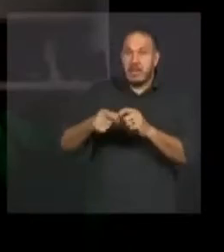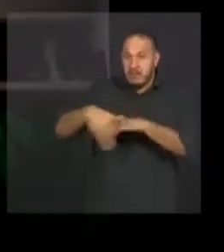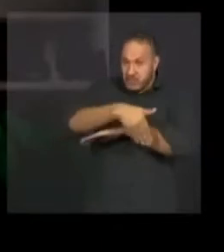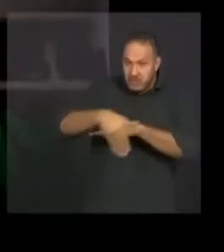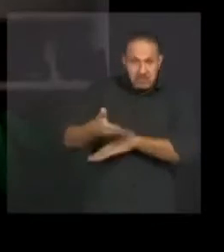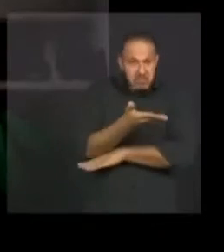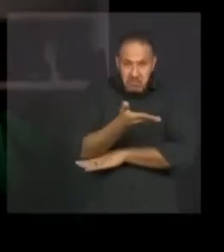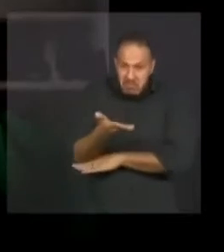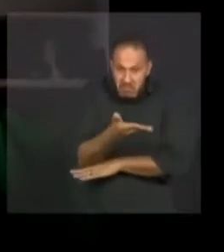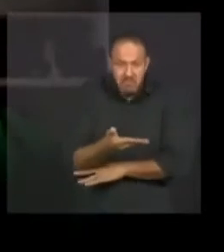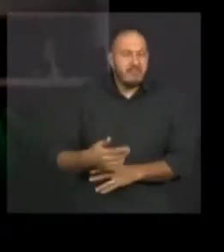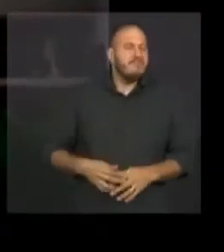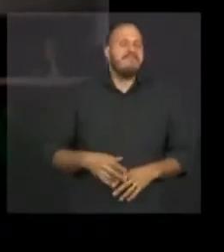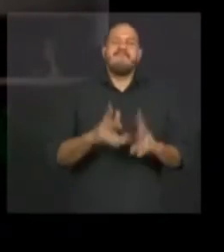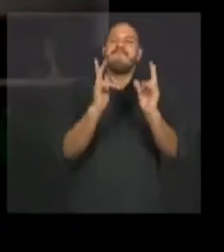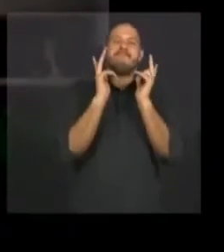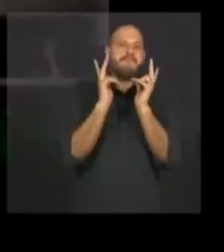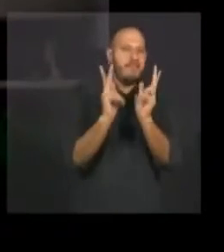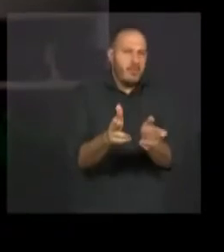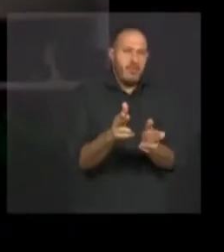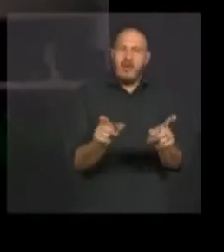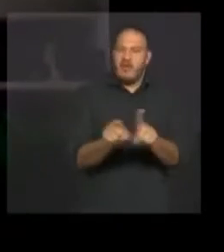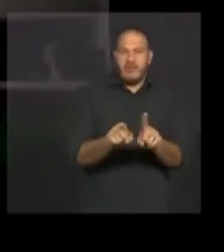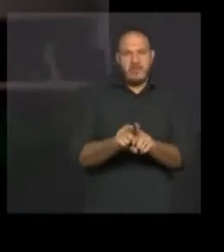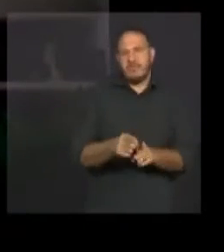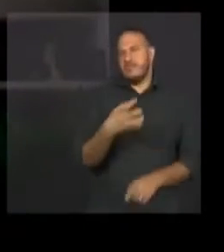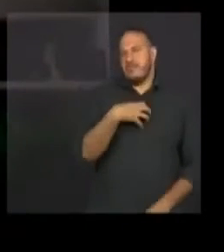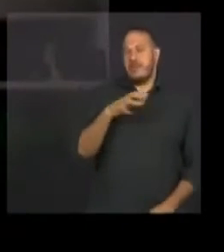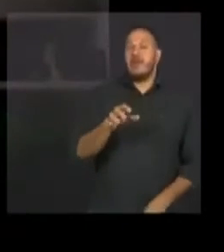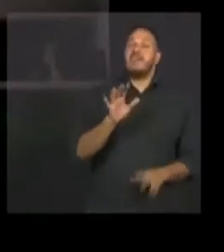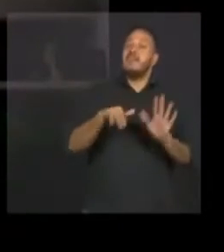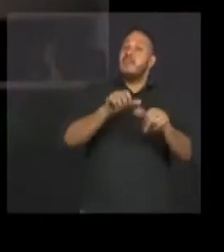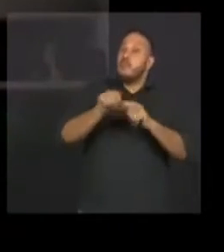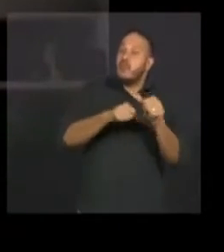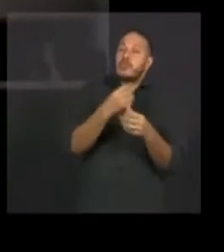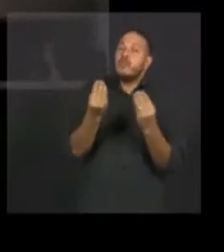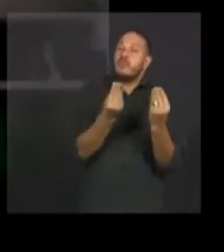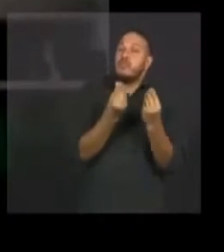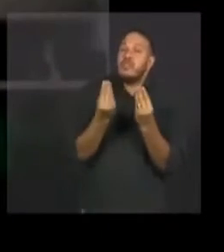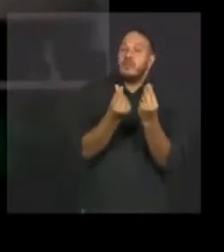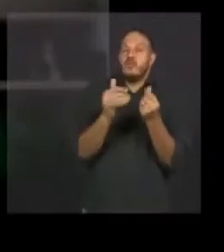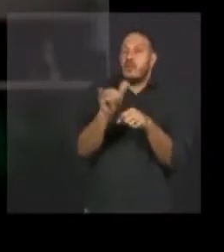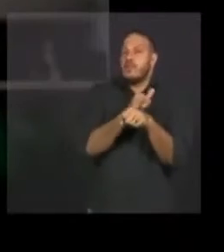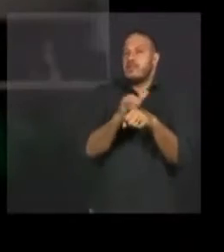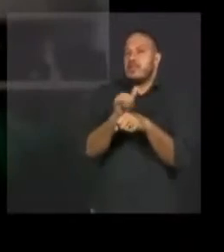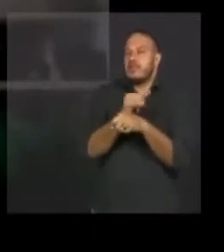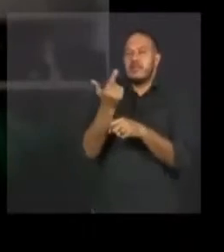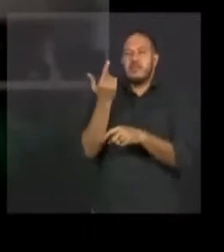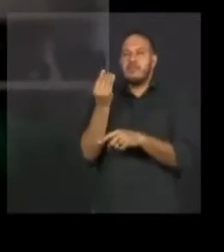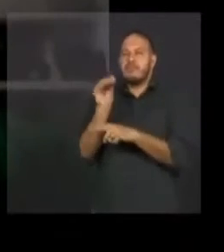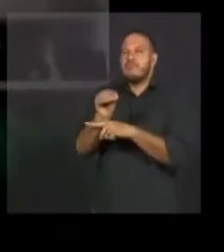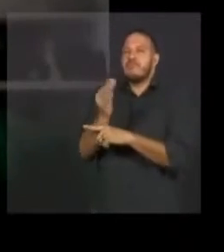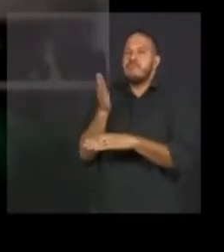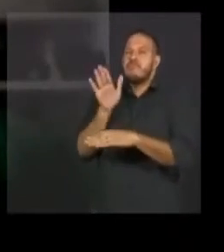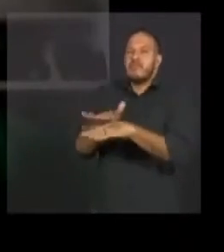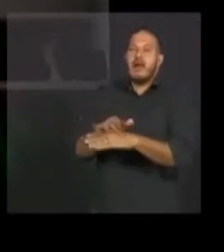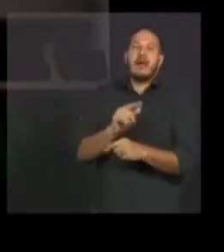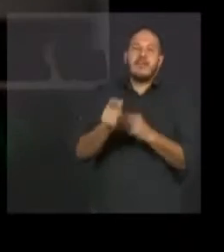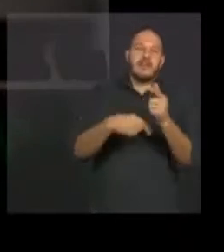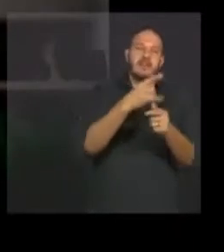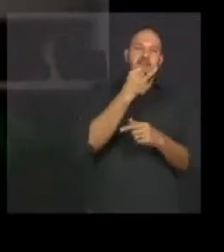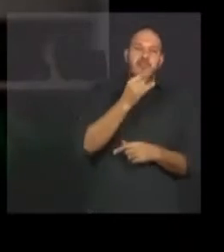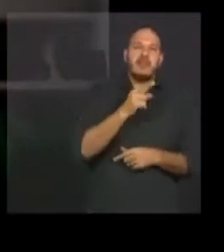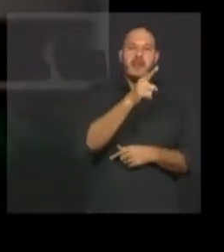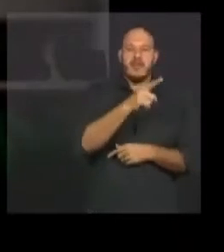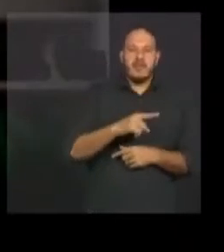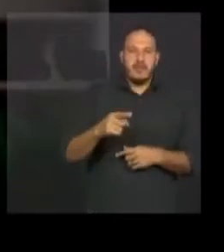rua, são muito parecidas as questões. O que muda, talvez, é o tipo de substância utilizada de maneira nociva, né? Lá você